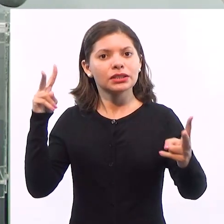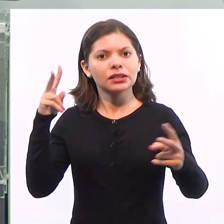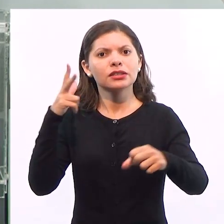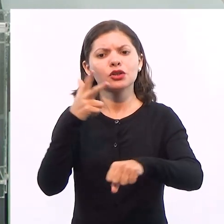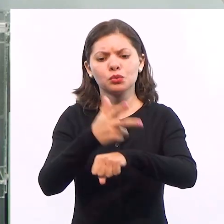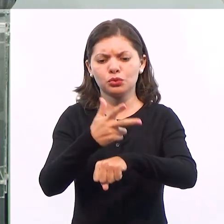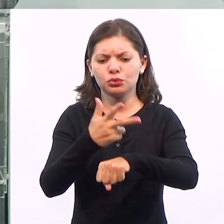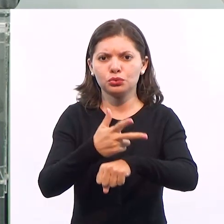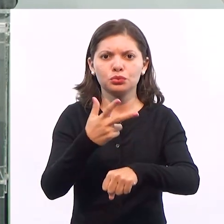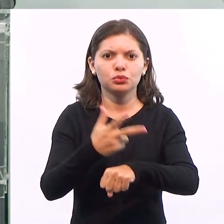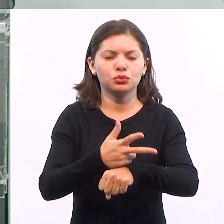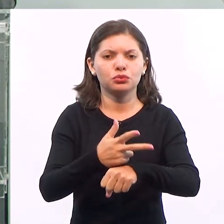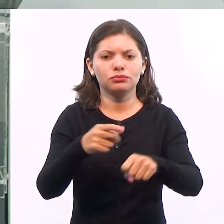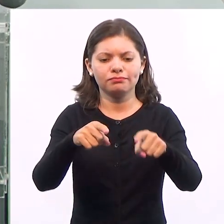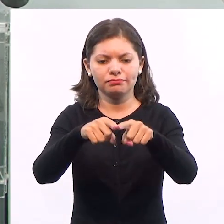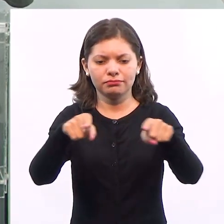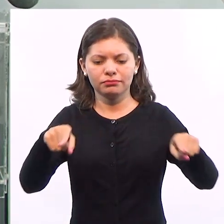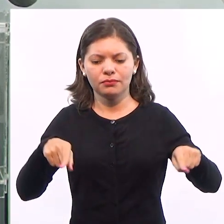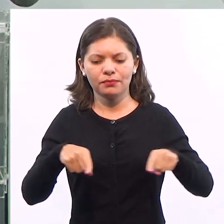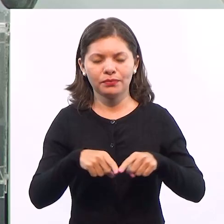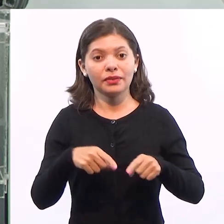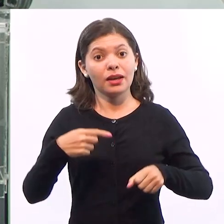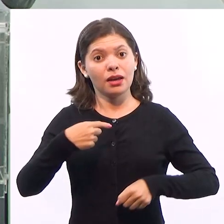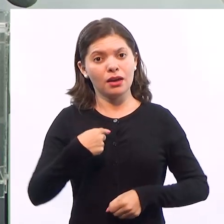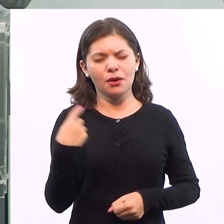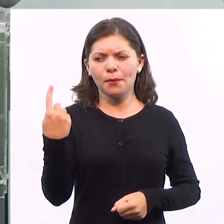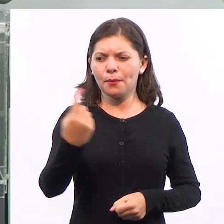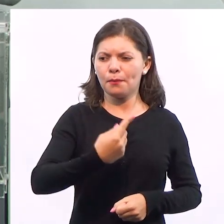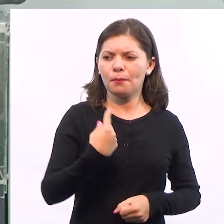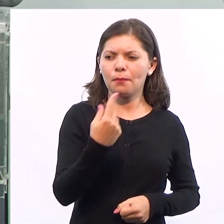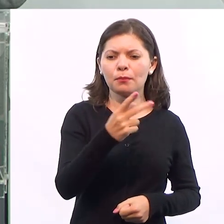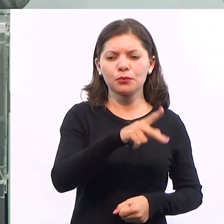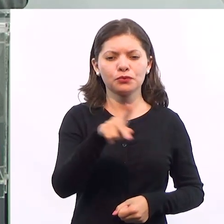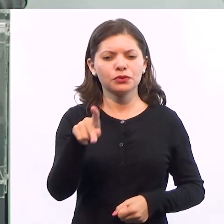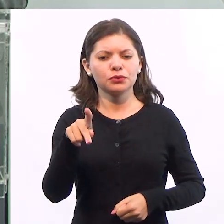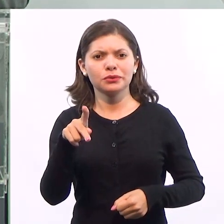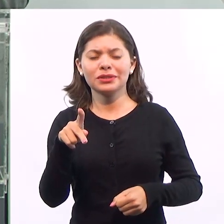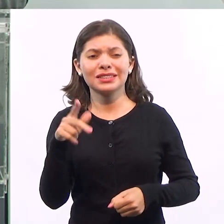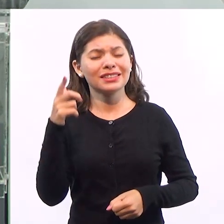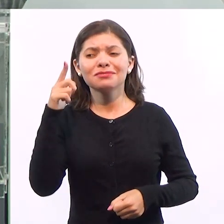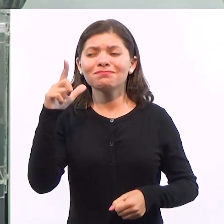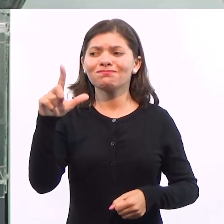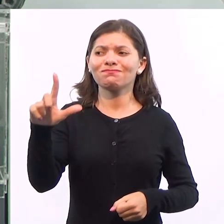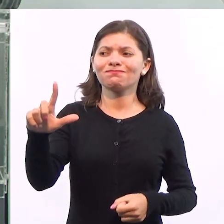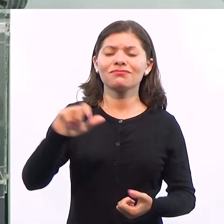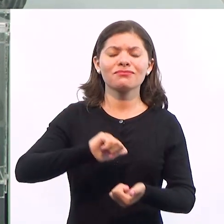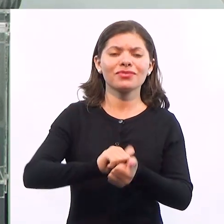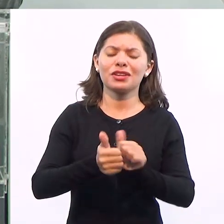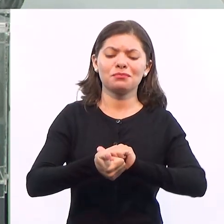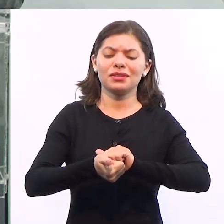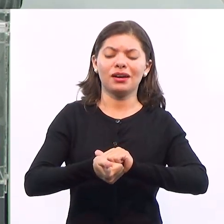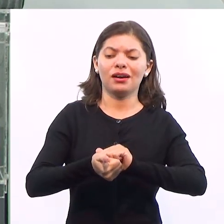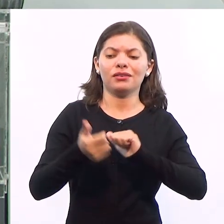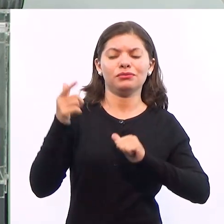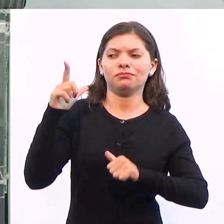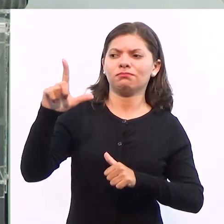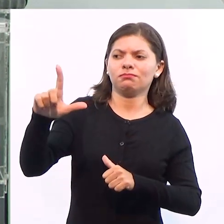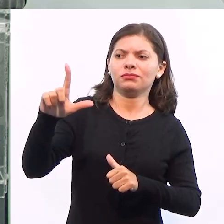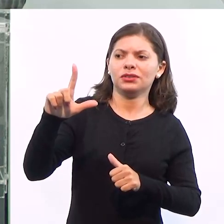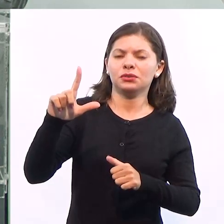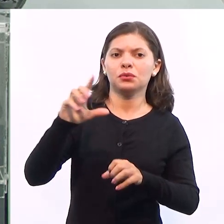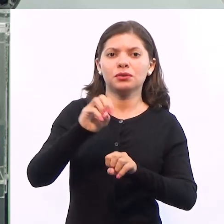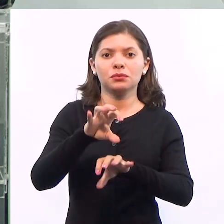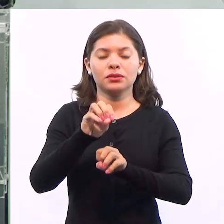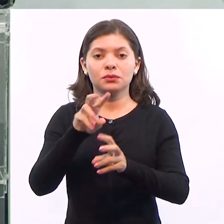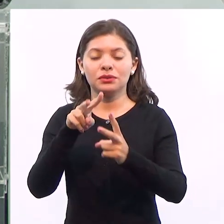à distância, num estúdio e tudo mais. Digamos que nós, os professores, eu, os outros colegas, não conseguíssemos nos adaptar